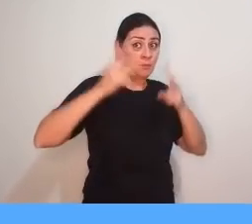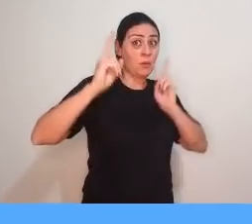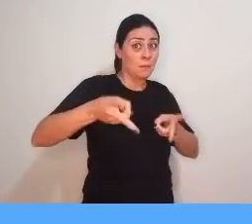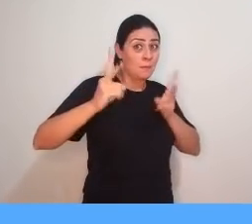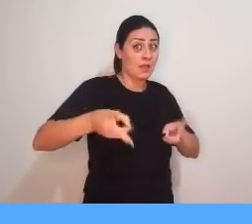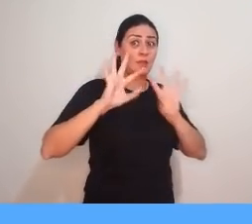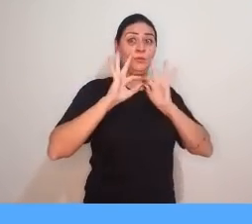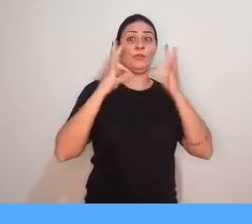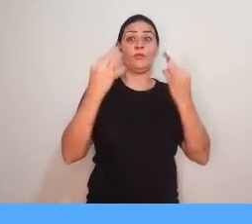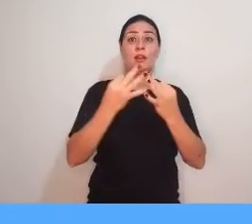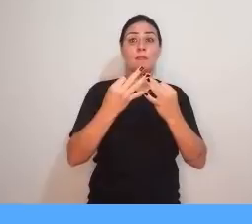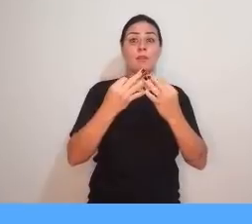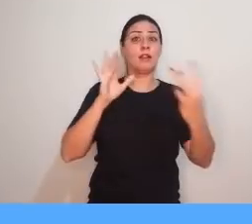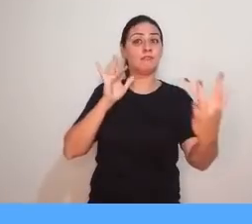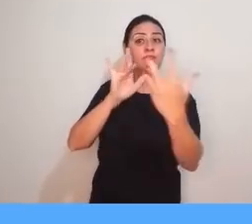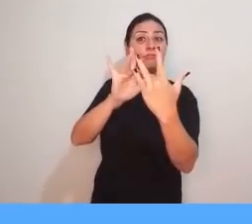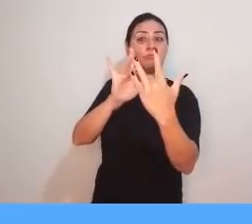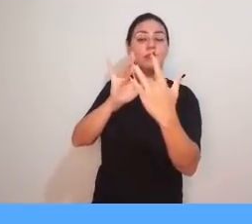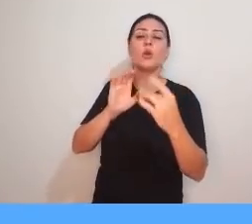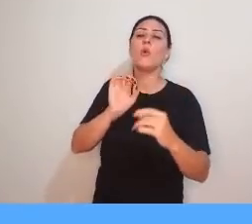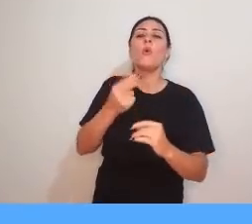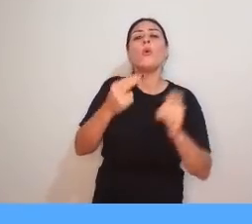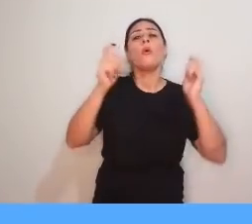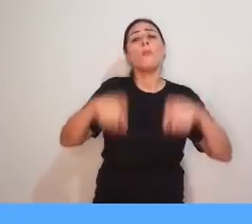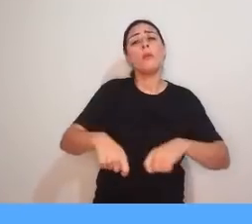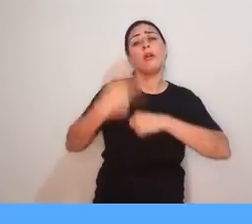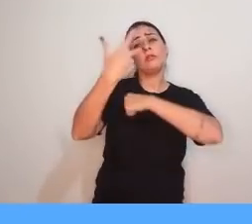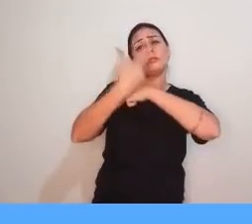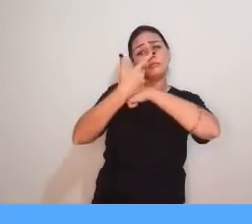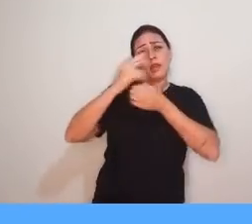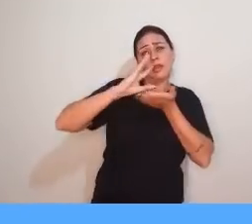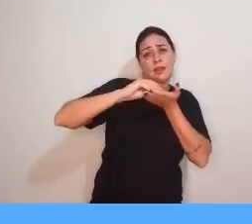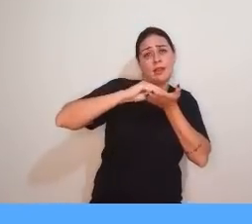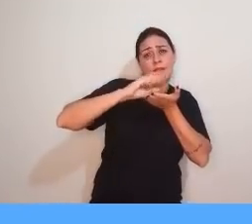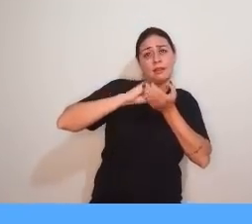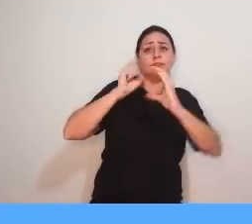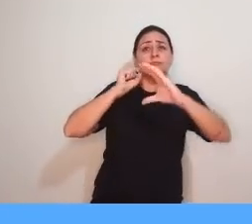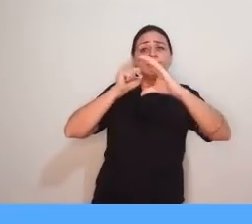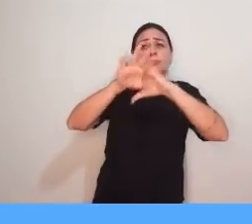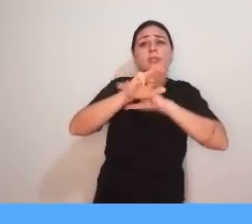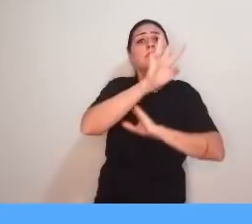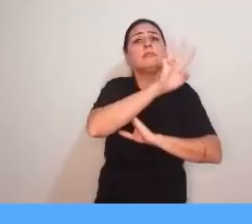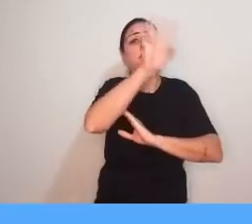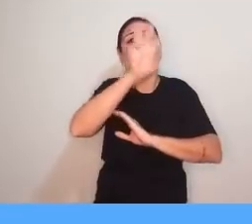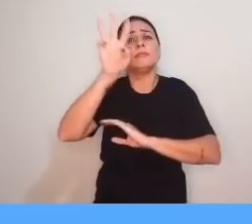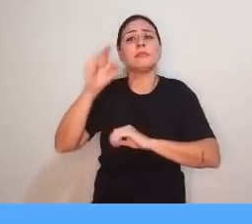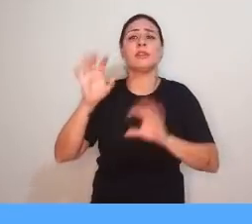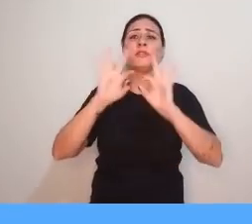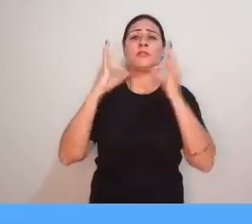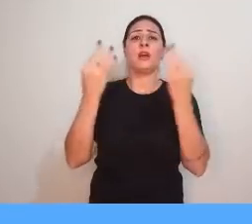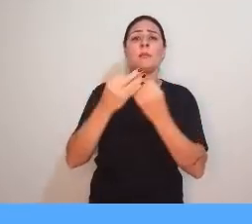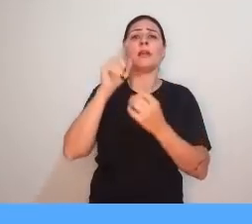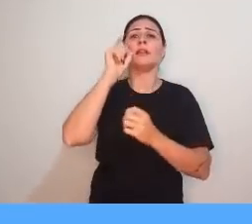fazer uma orientação, ou ela pode gravar um vídeo, colocar no portal e passar um endereço via WhatsApp para as famílias assistirem. Tá? Usando,